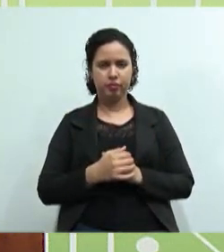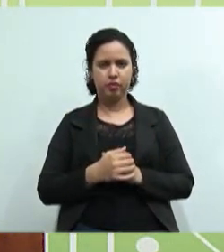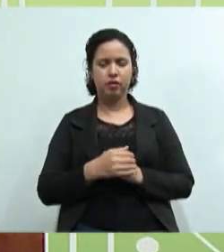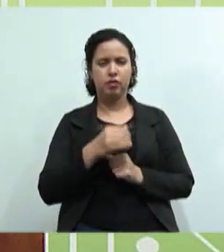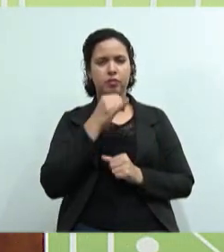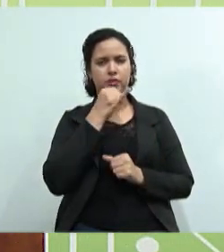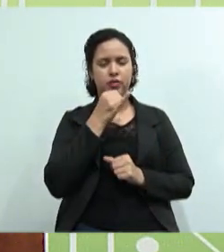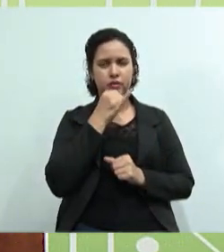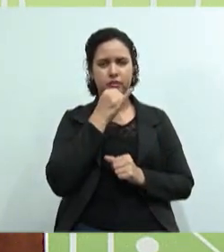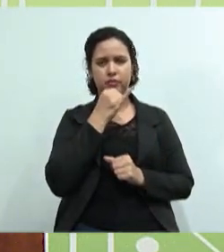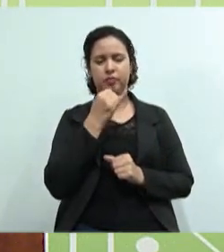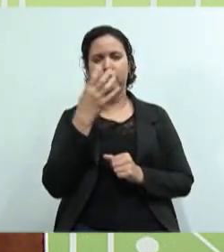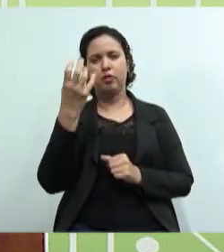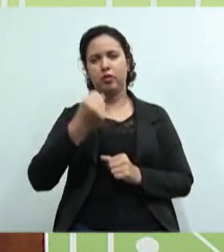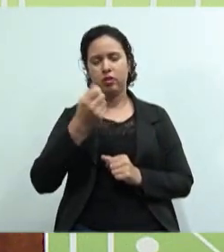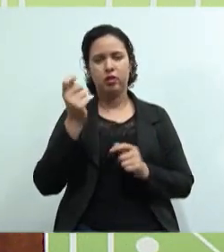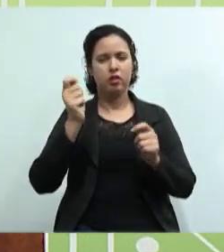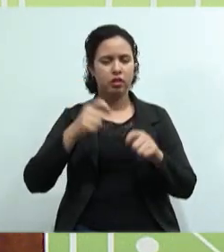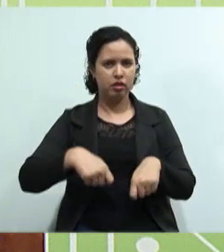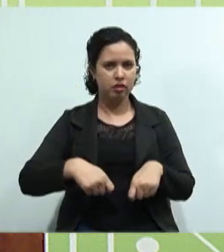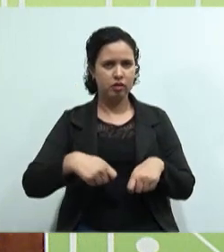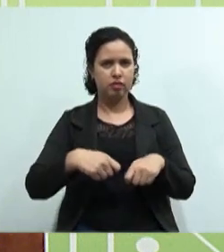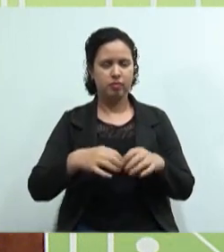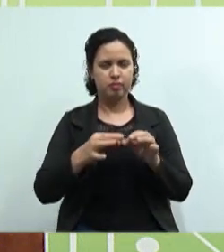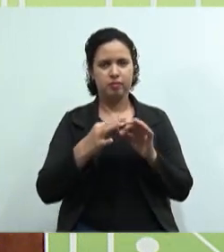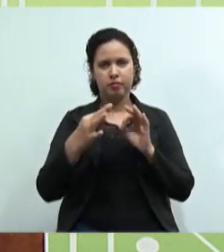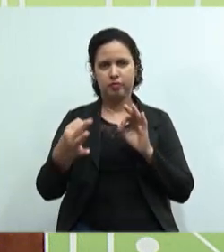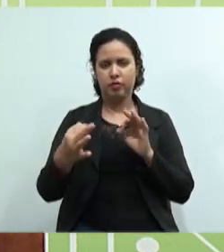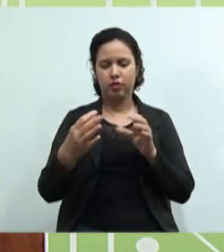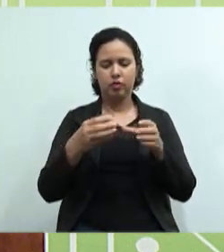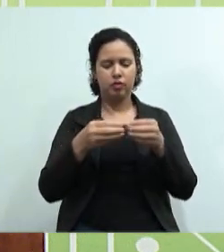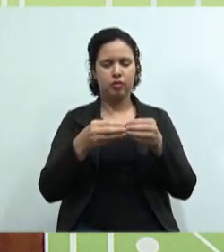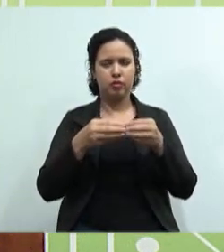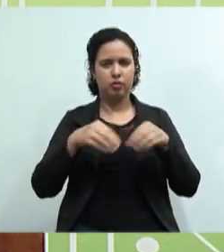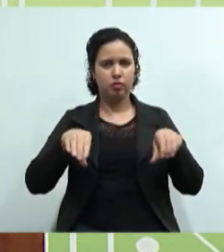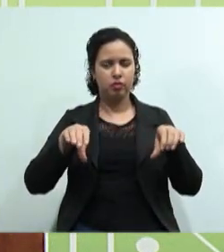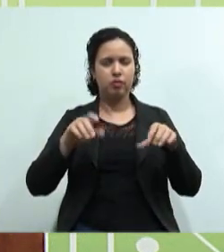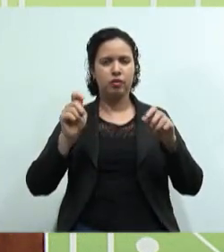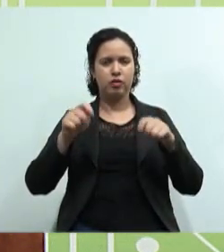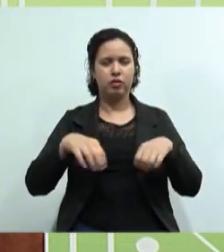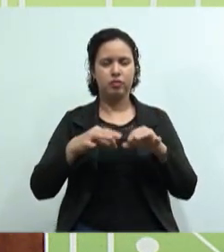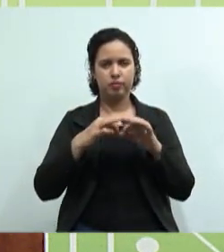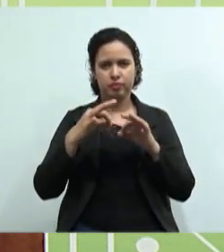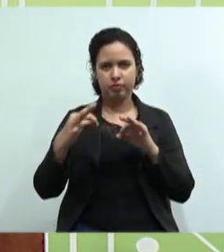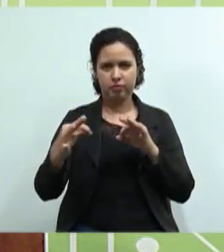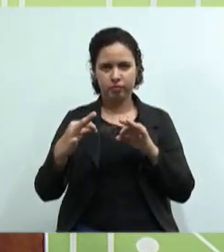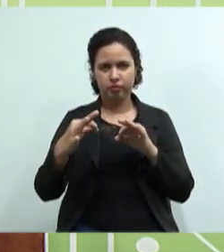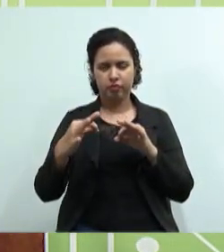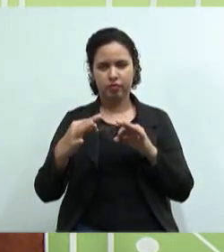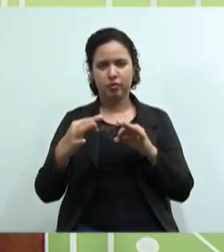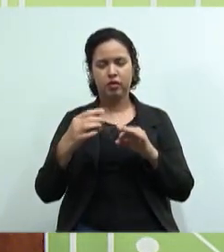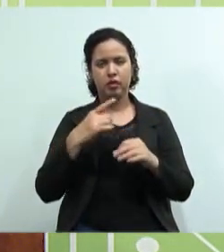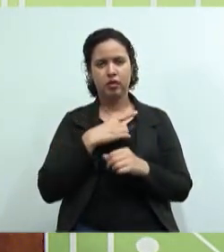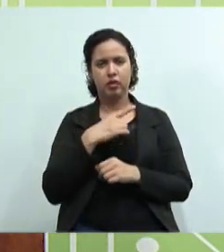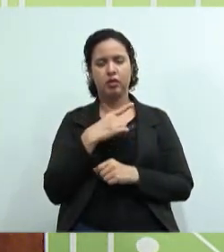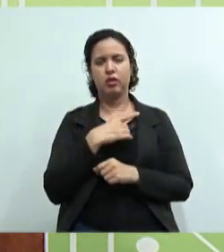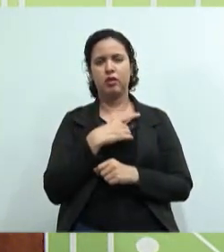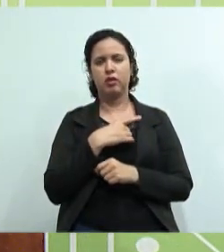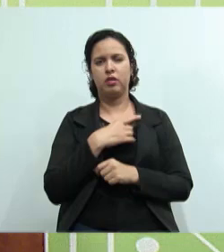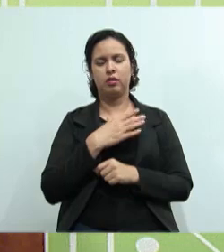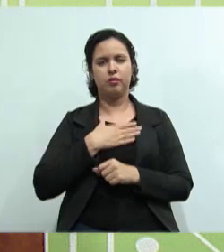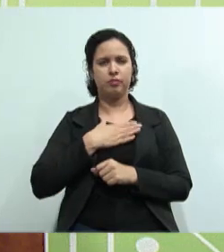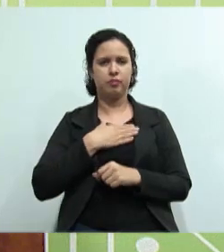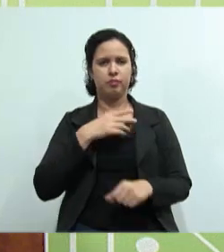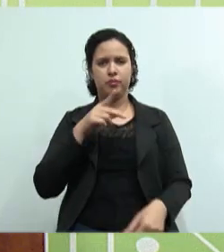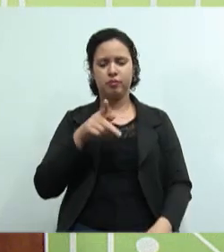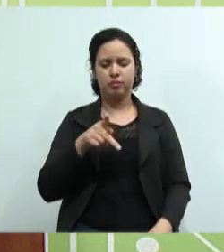ovos eu consigo medir. Então, eles fazem parte do custo variável unitário. O que eu tenho? O meu pudim é especial. Então, ele vai